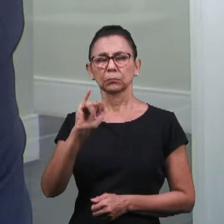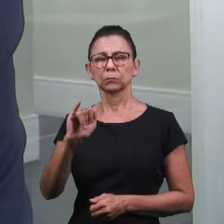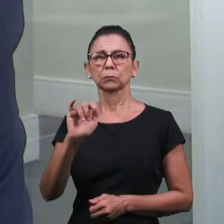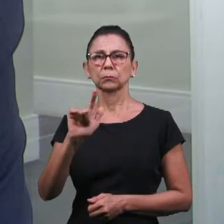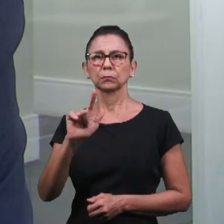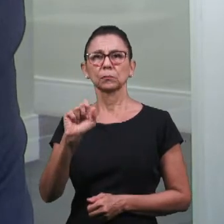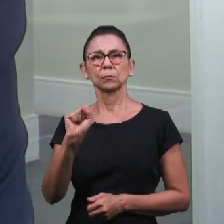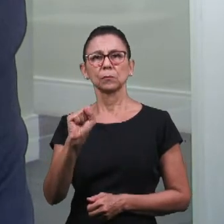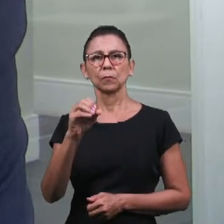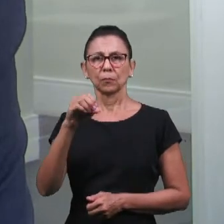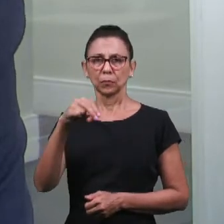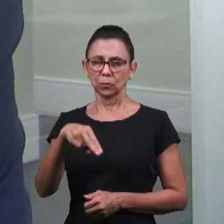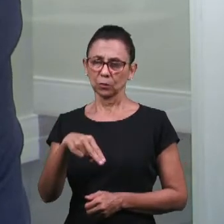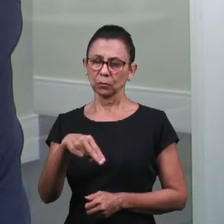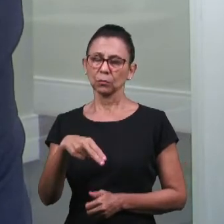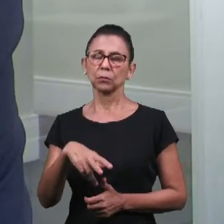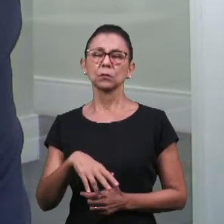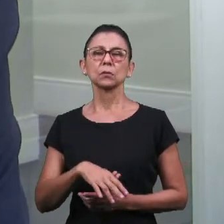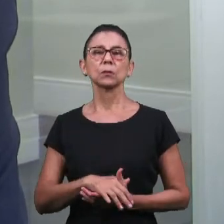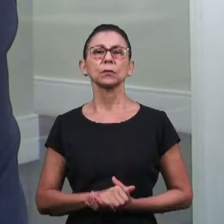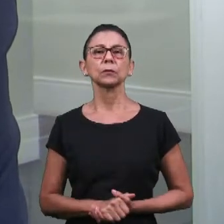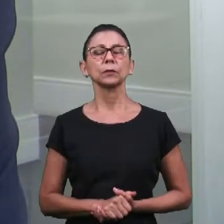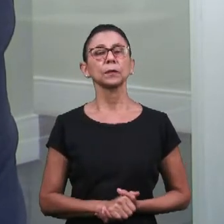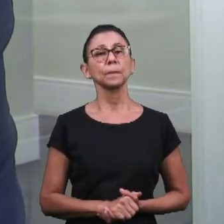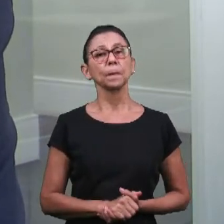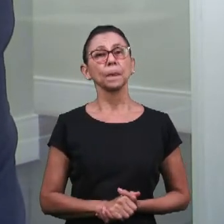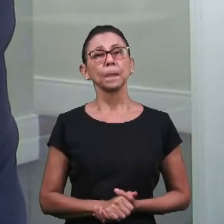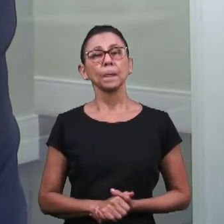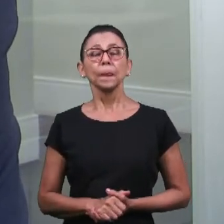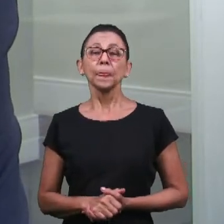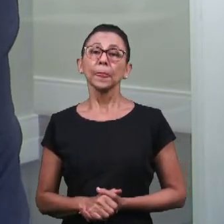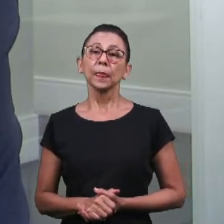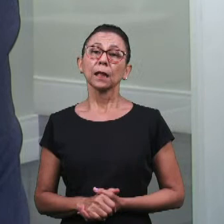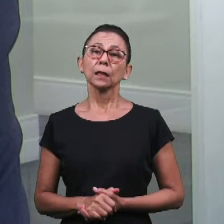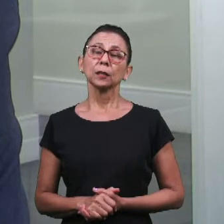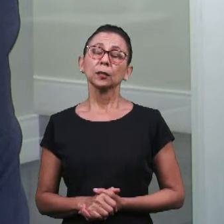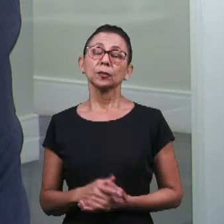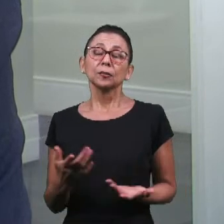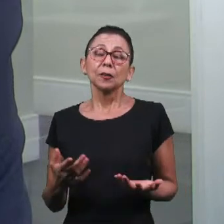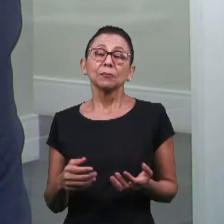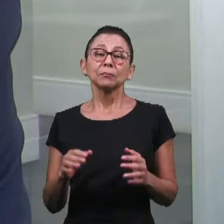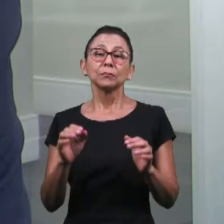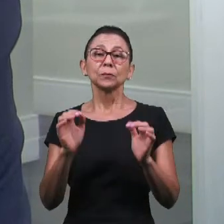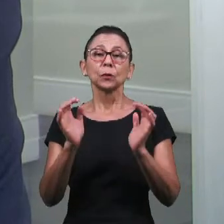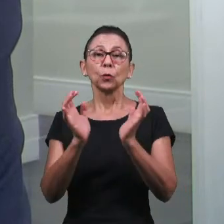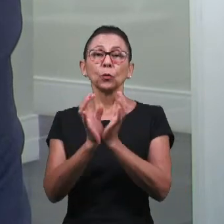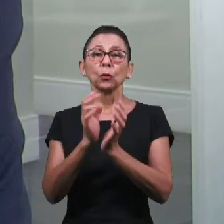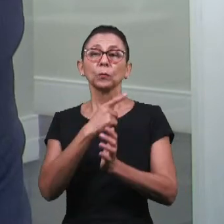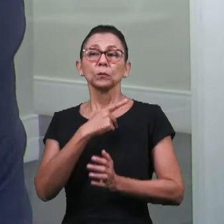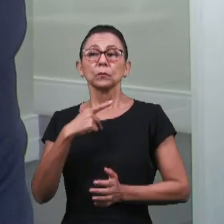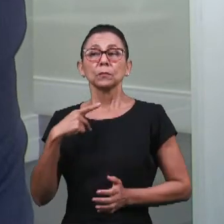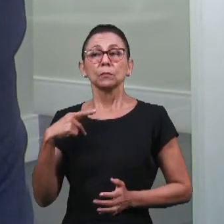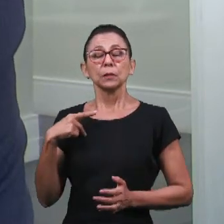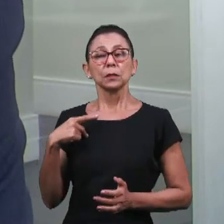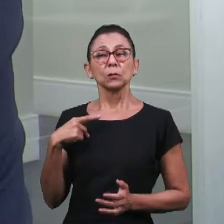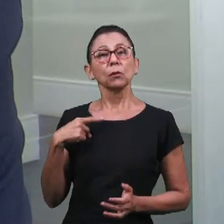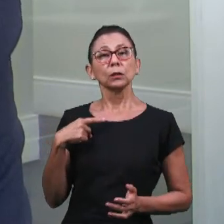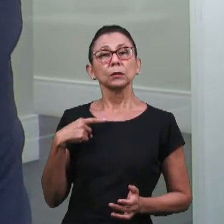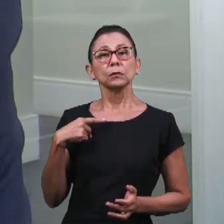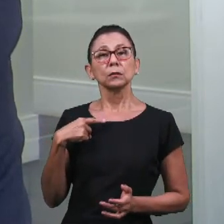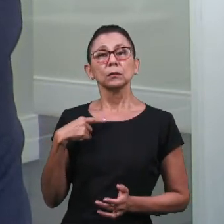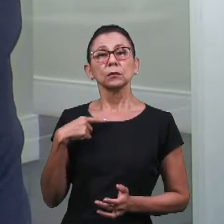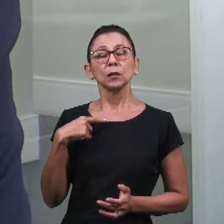o presbitério colocou diante do Senhor, apresentou ao Senhor meu nome e eu recebi esta bênção. Agora estava